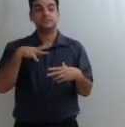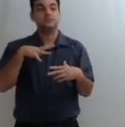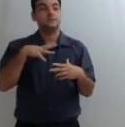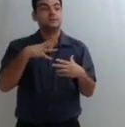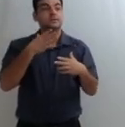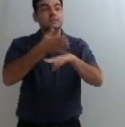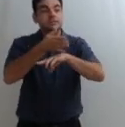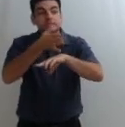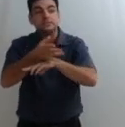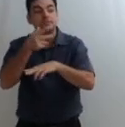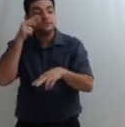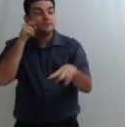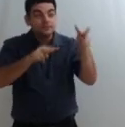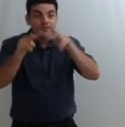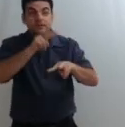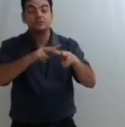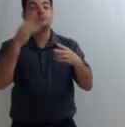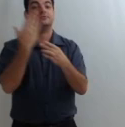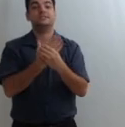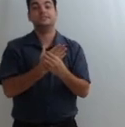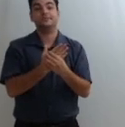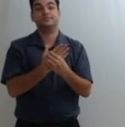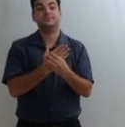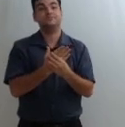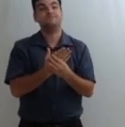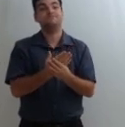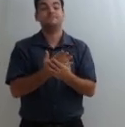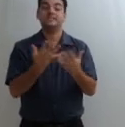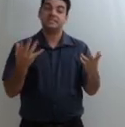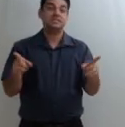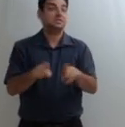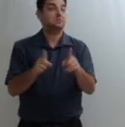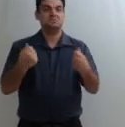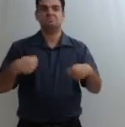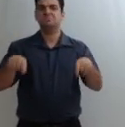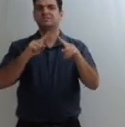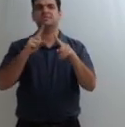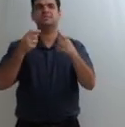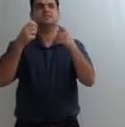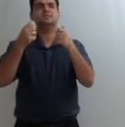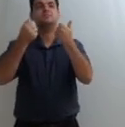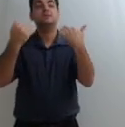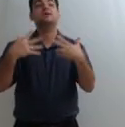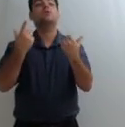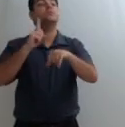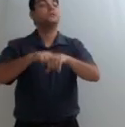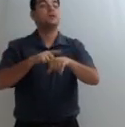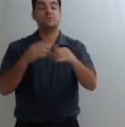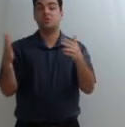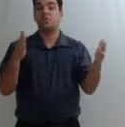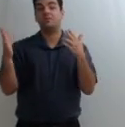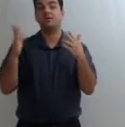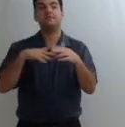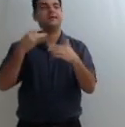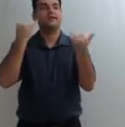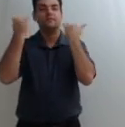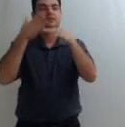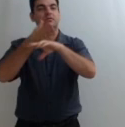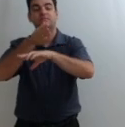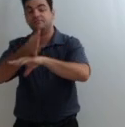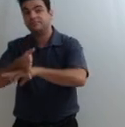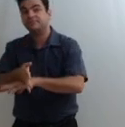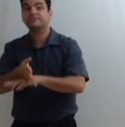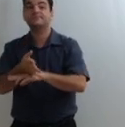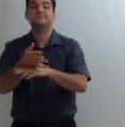criminal, e assim a não necessidade da especificação da limitação temporal para o acesso aos